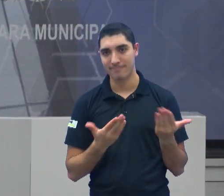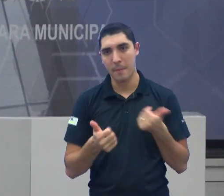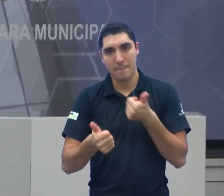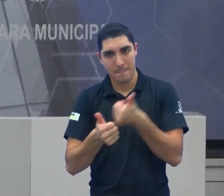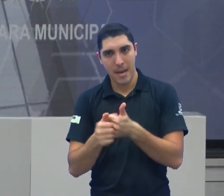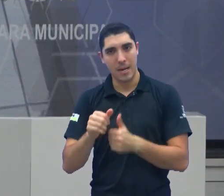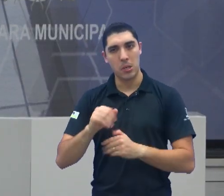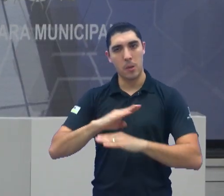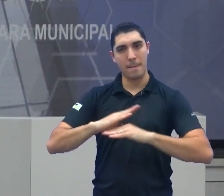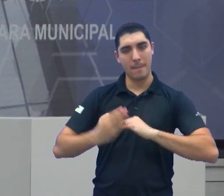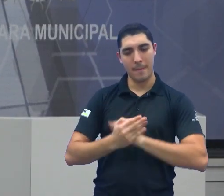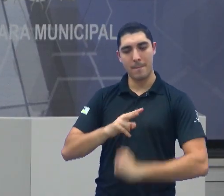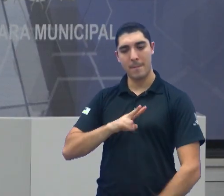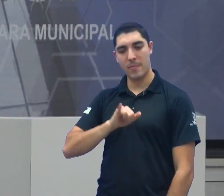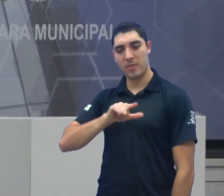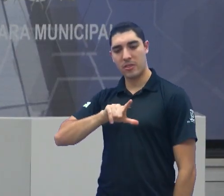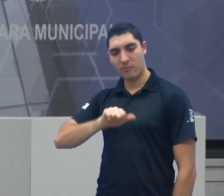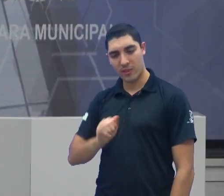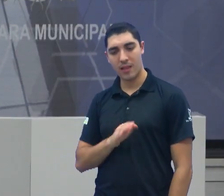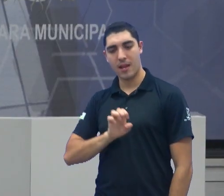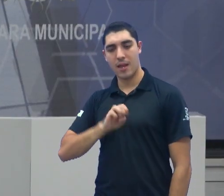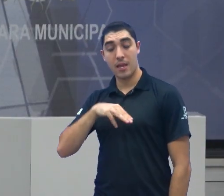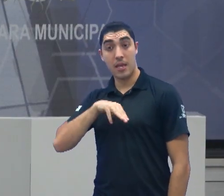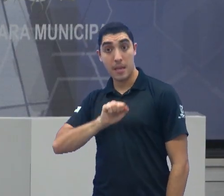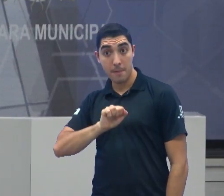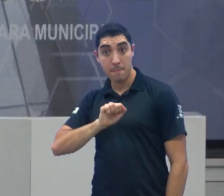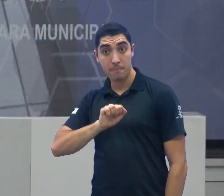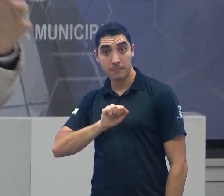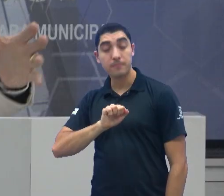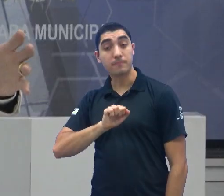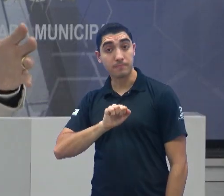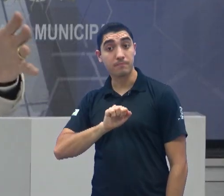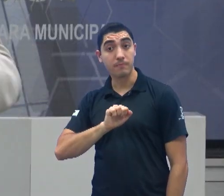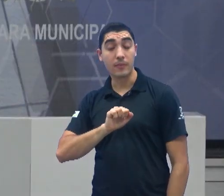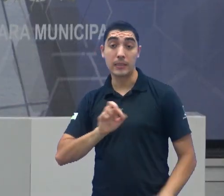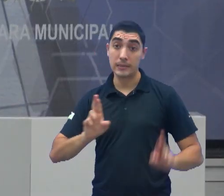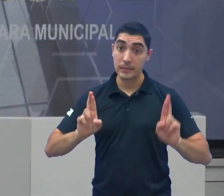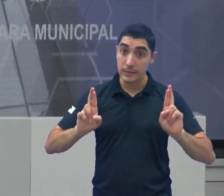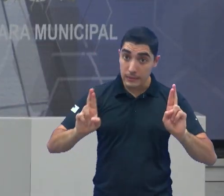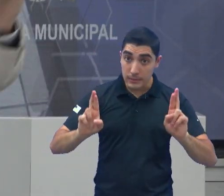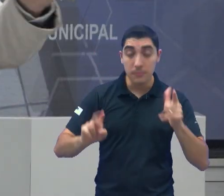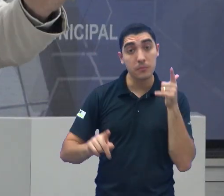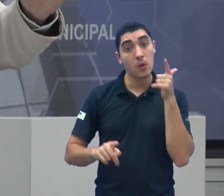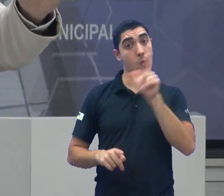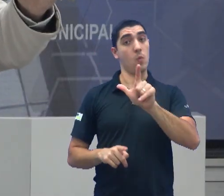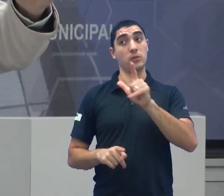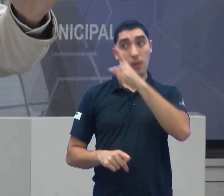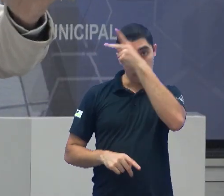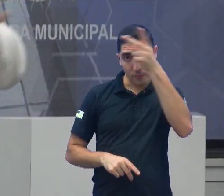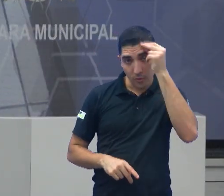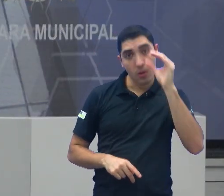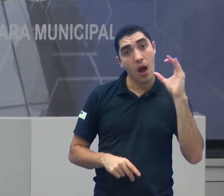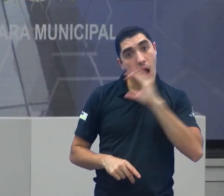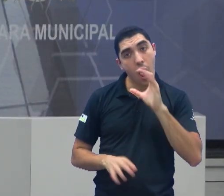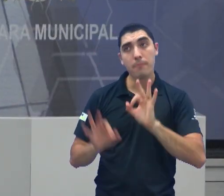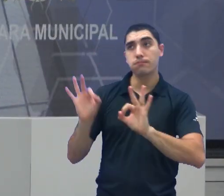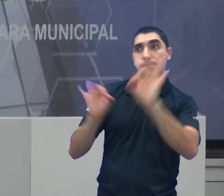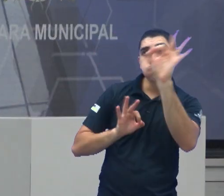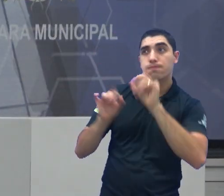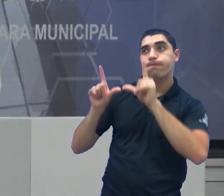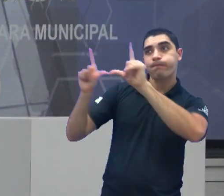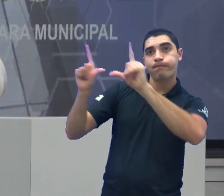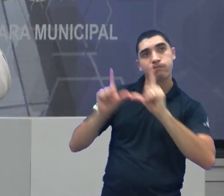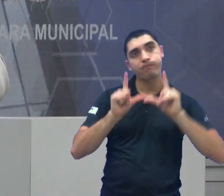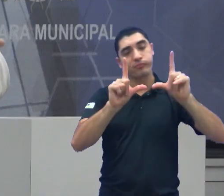Ema. A gente espera que a Secretaria de Mobilidade possa agir rapidamente, colocar as placas, mostrar essa nova determinação ali